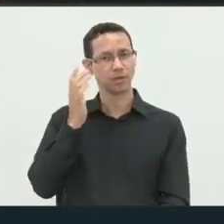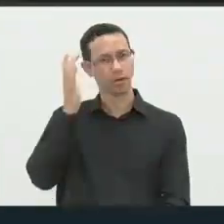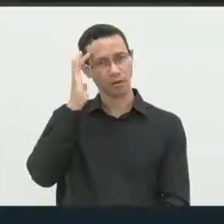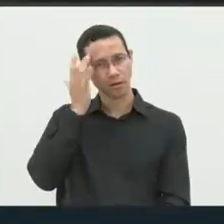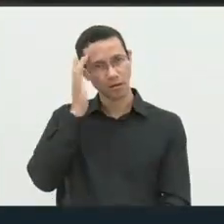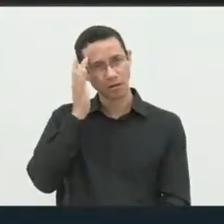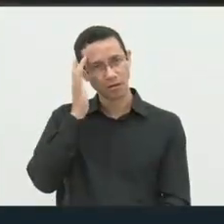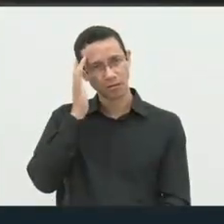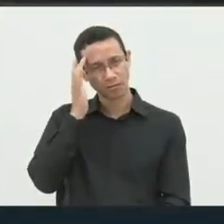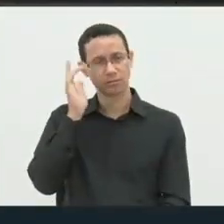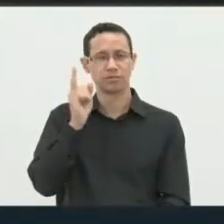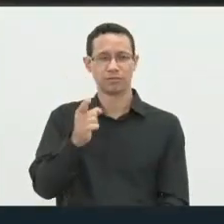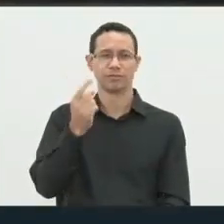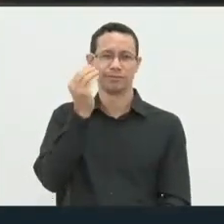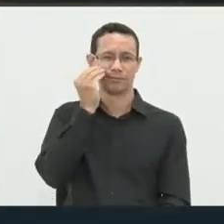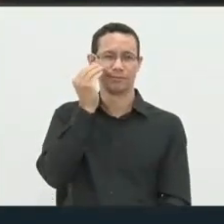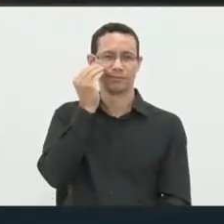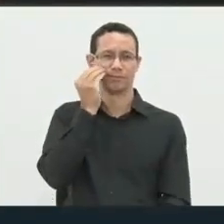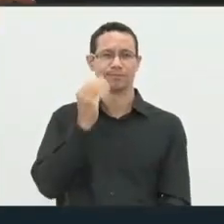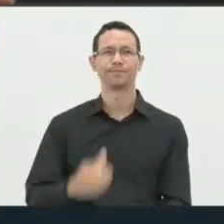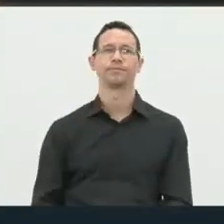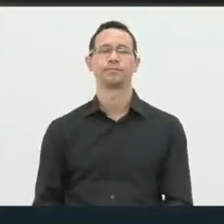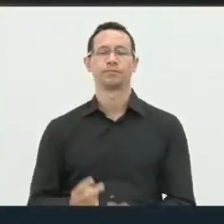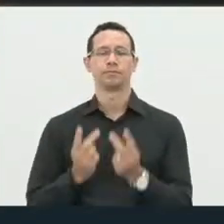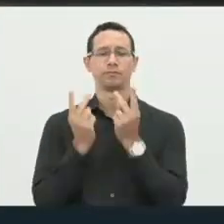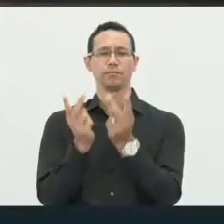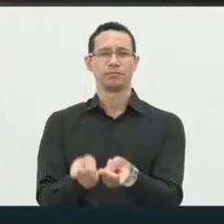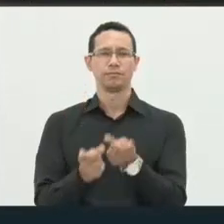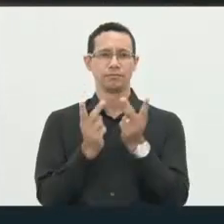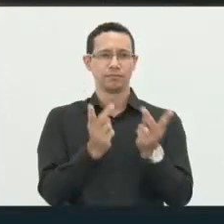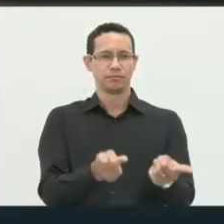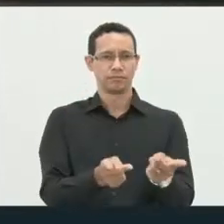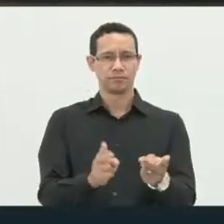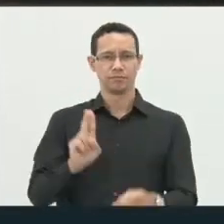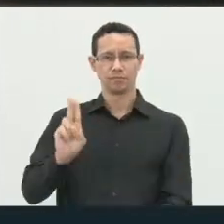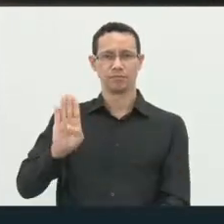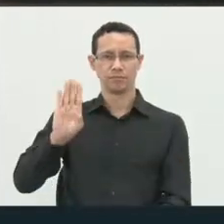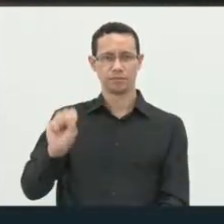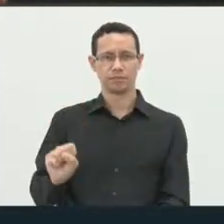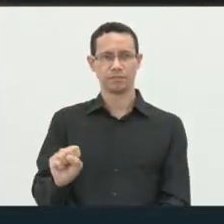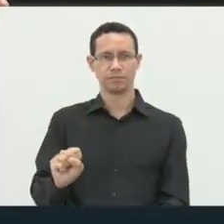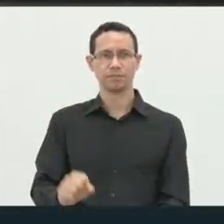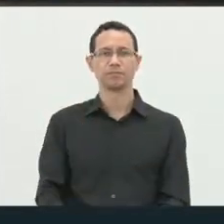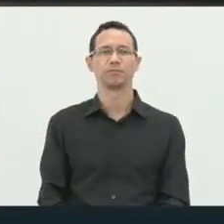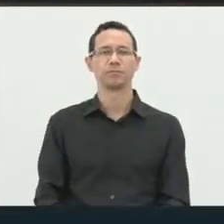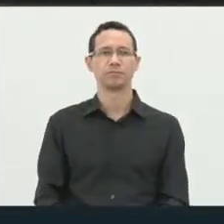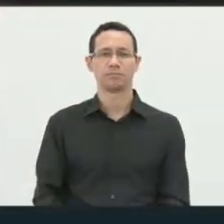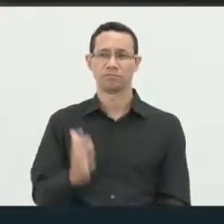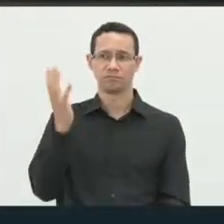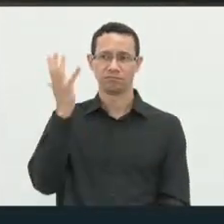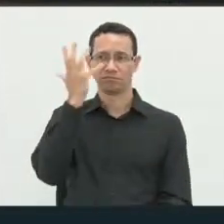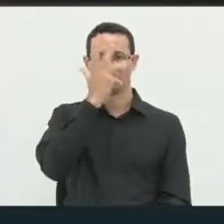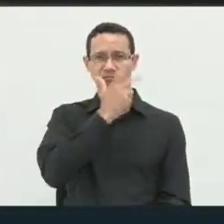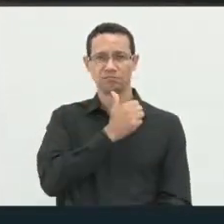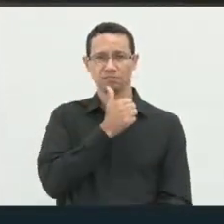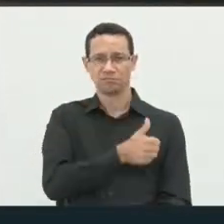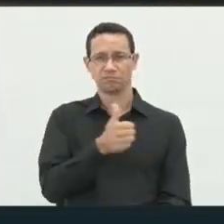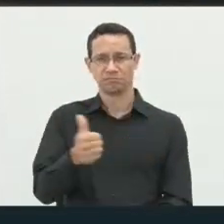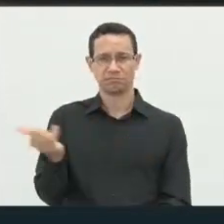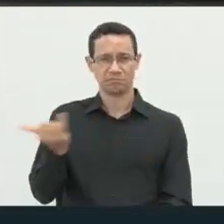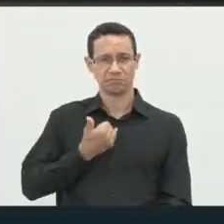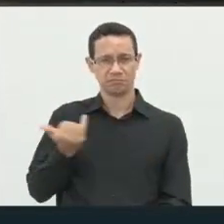uma visitinha das ubesc não é tão tá tão bonita assim como eu ouvir falar